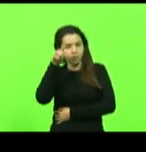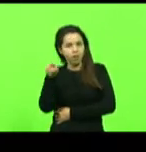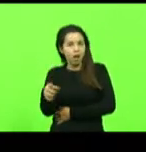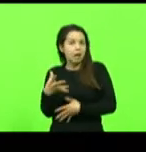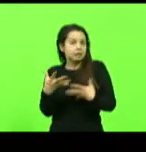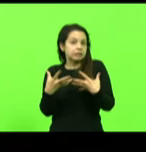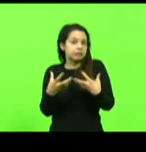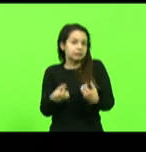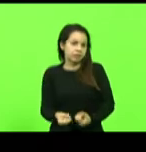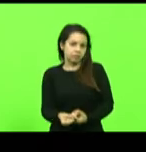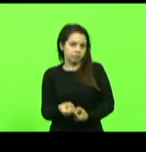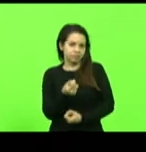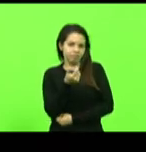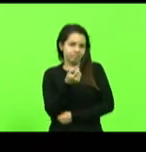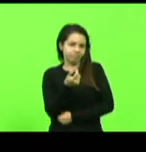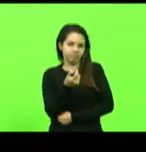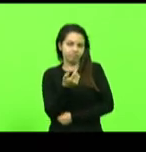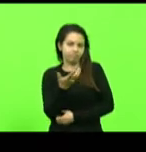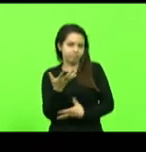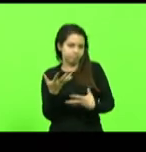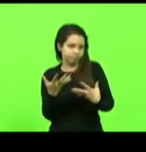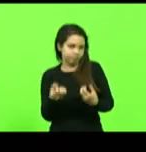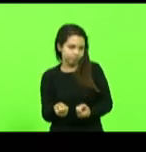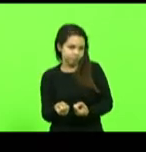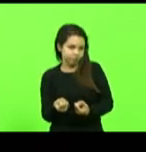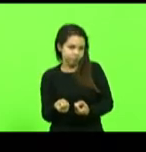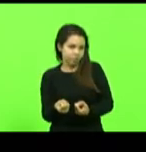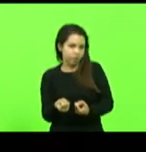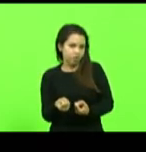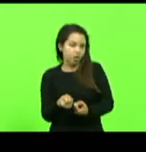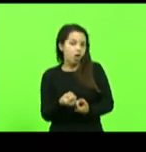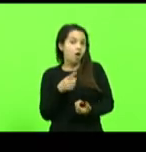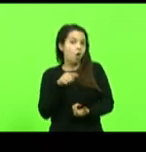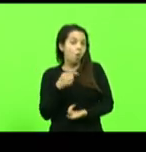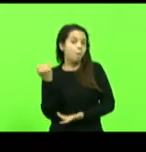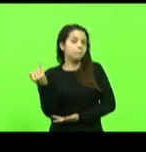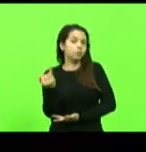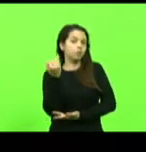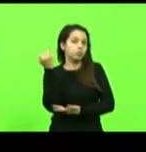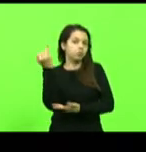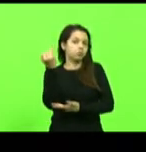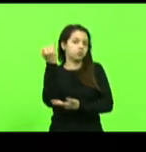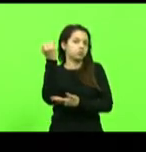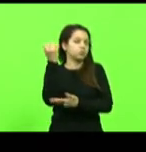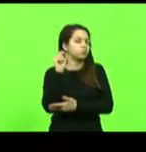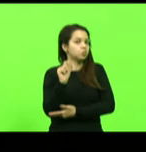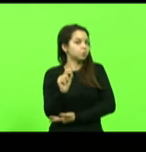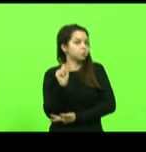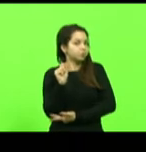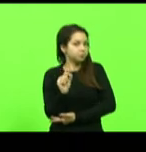que o fundamental é fazer funcionar o sistema. Eu gostaria que